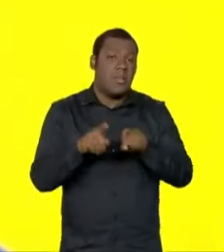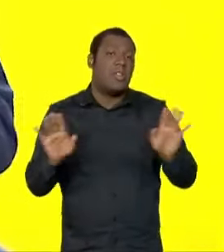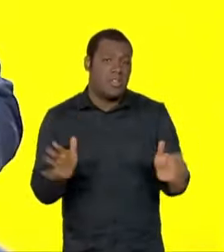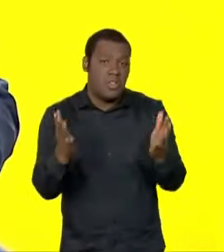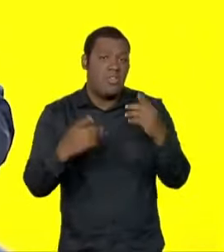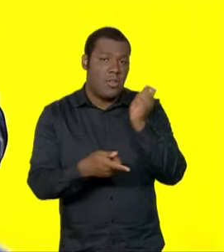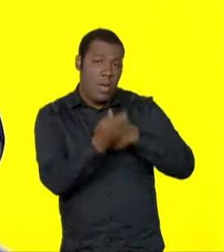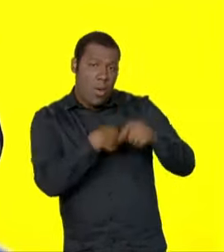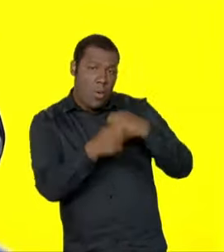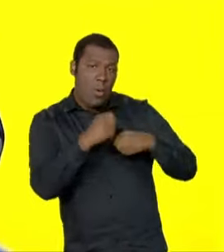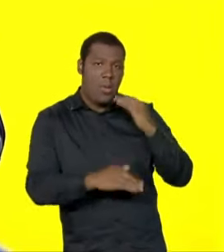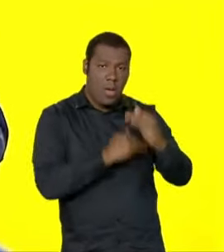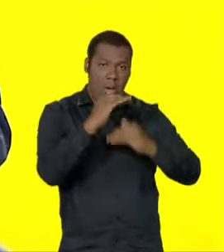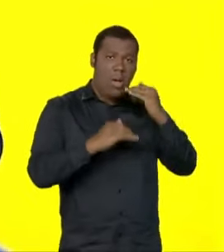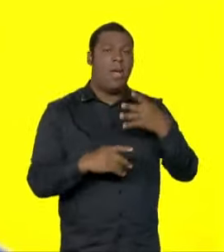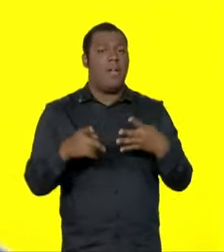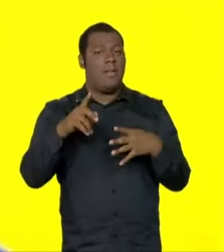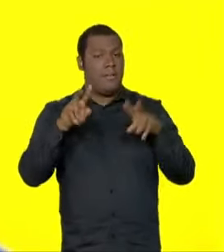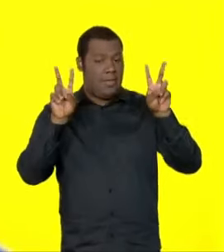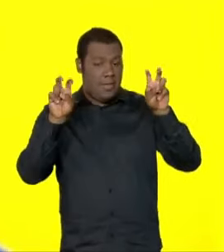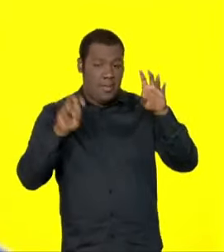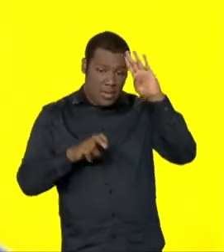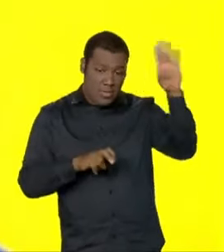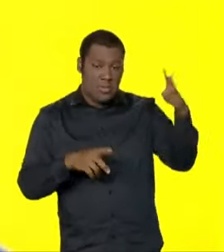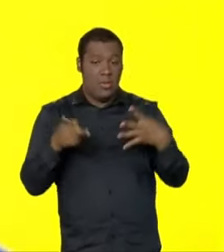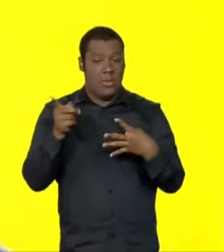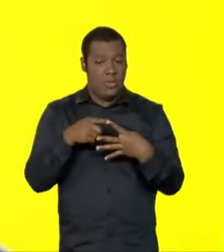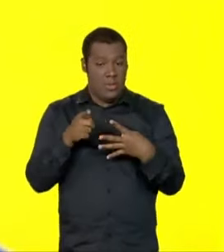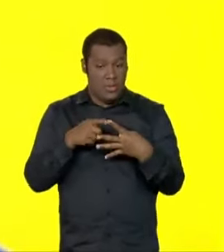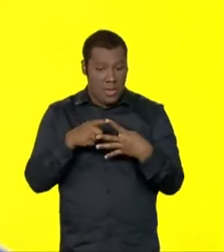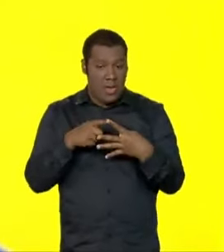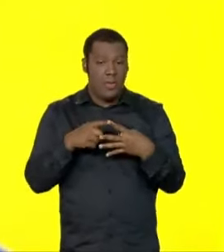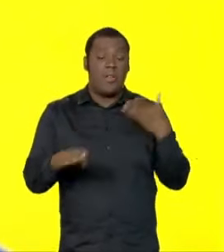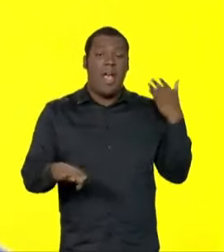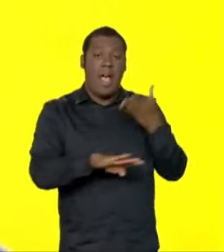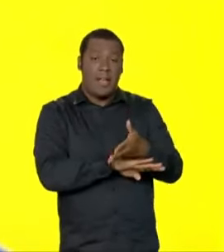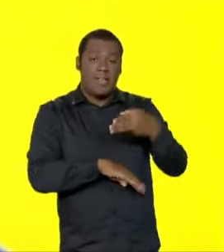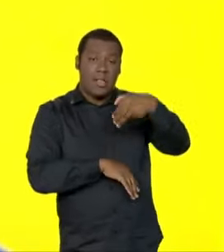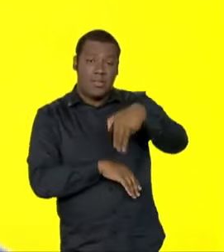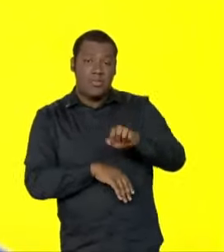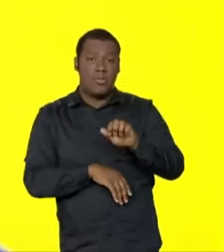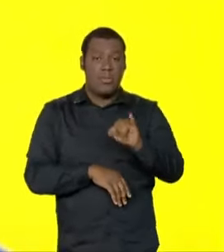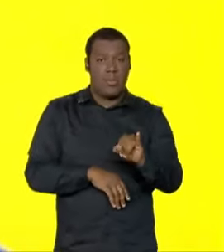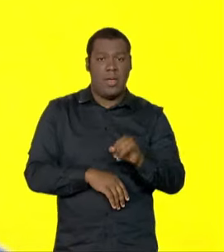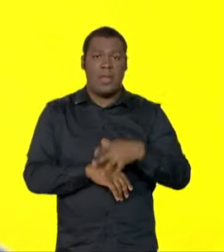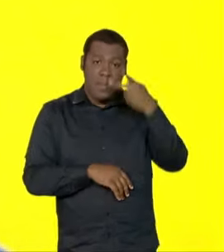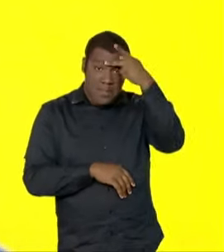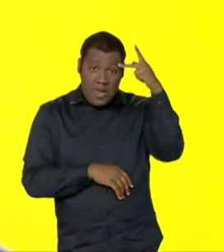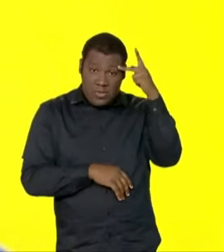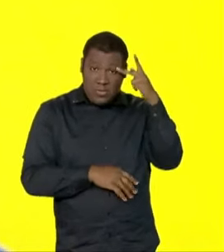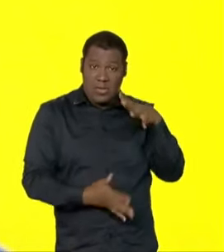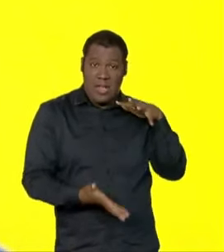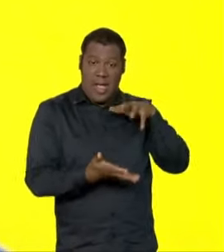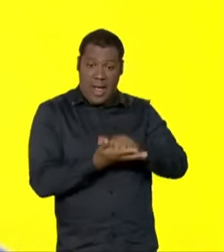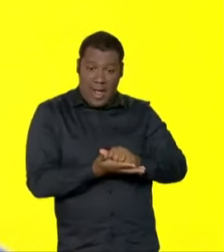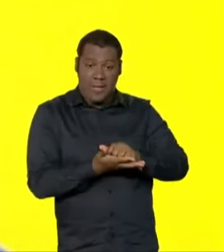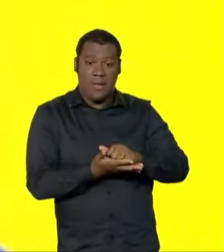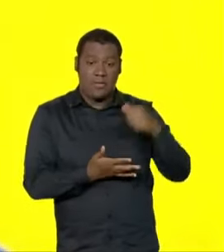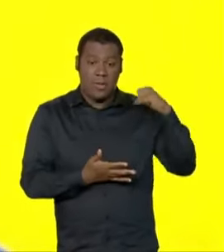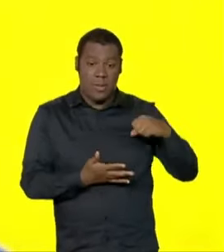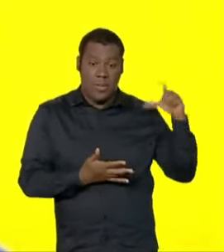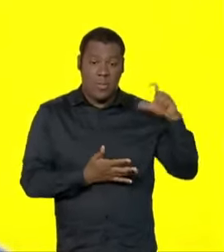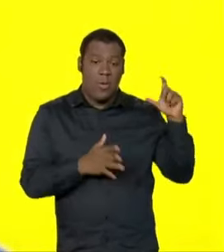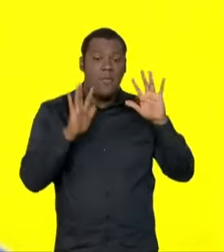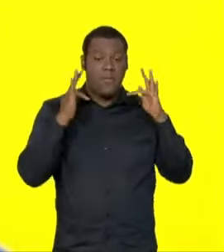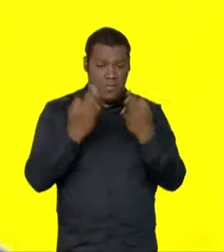São quatro eixos fundamentais. Um, o programa de microcrédito destinado aos inscritos do Cadastro Único, também